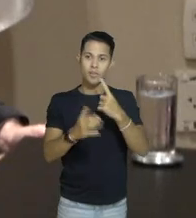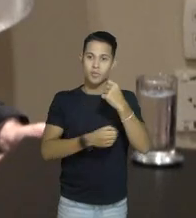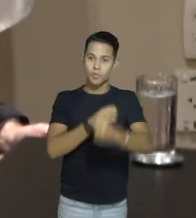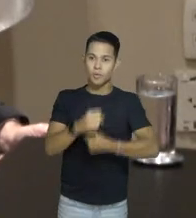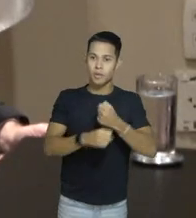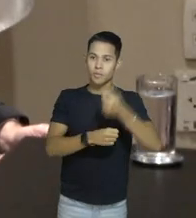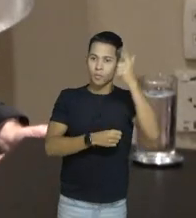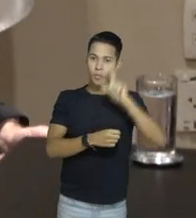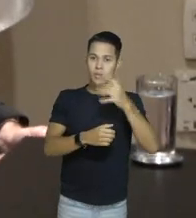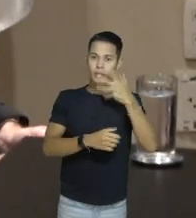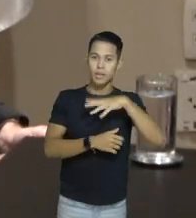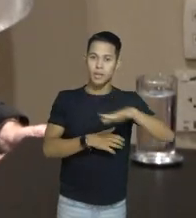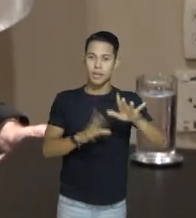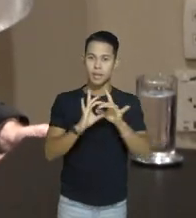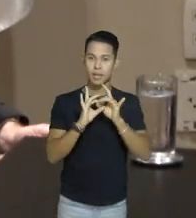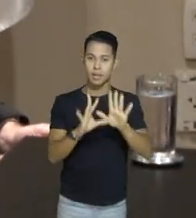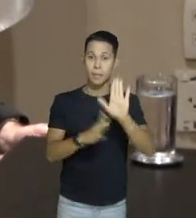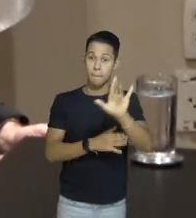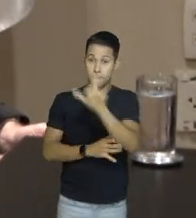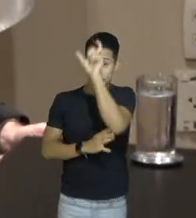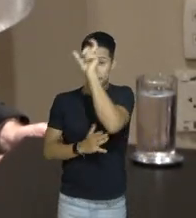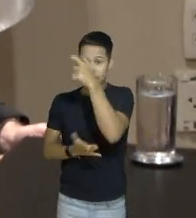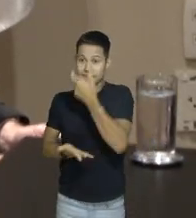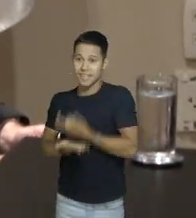crianças, né? Mas a dislexia